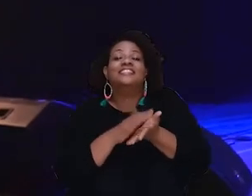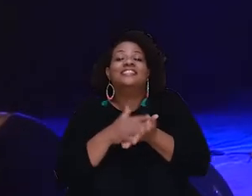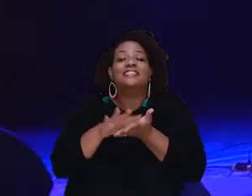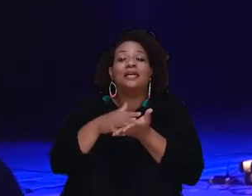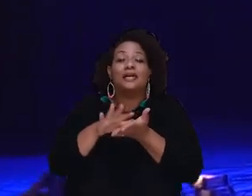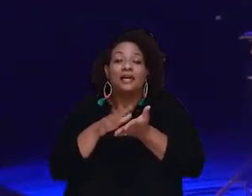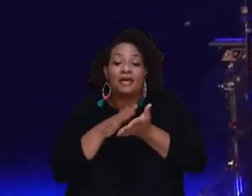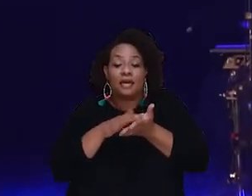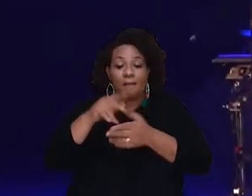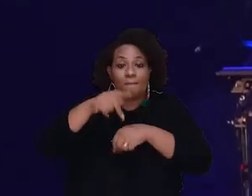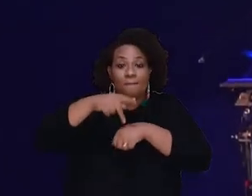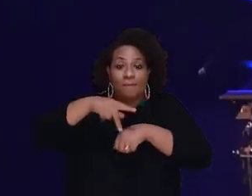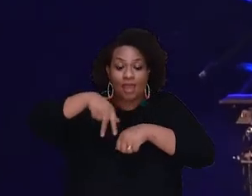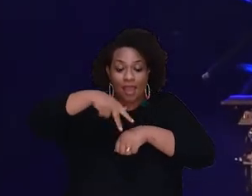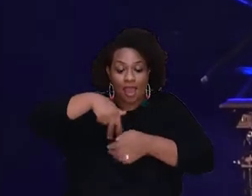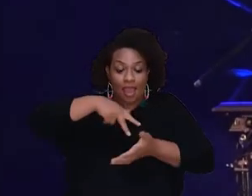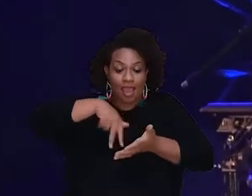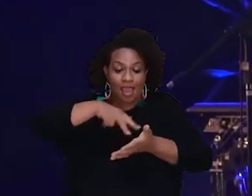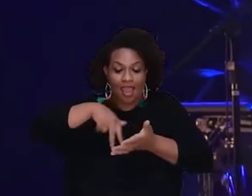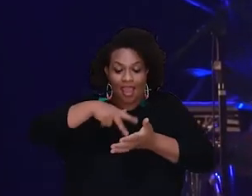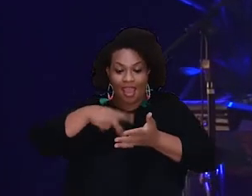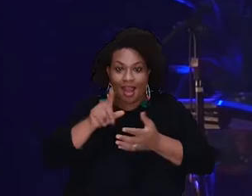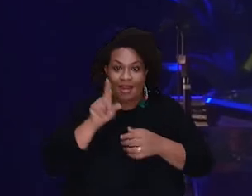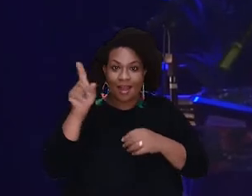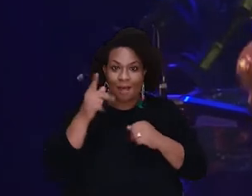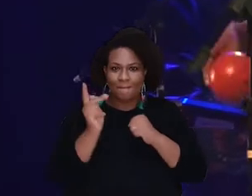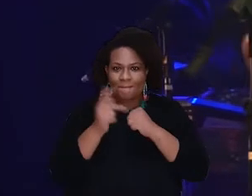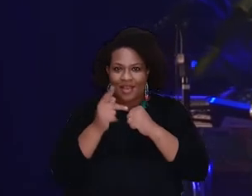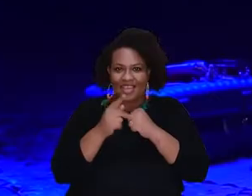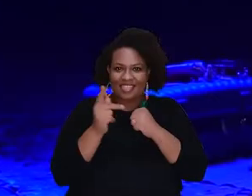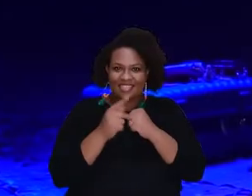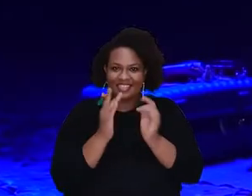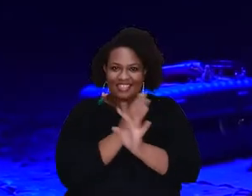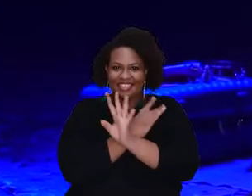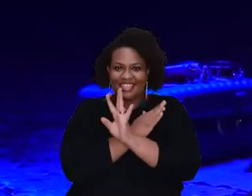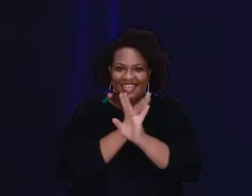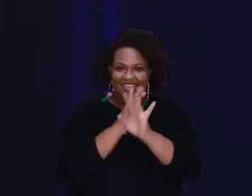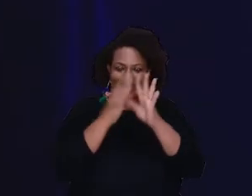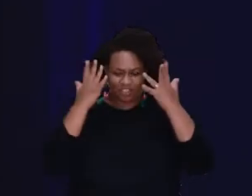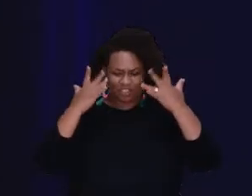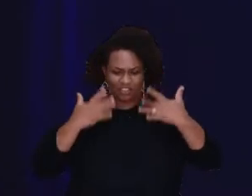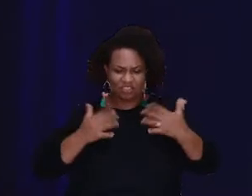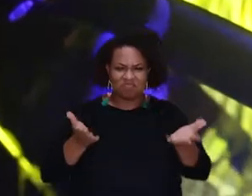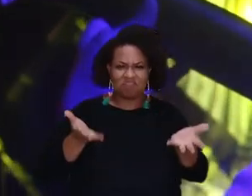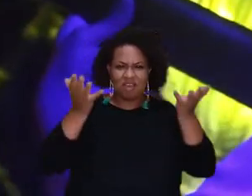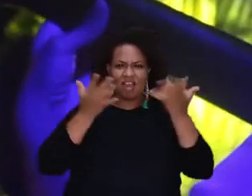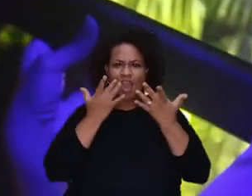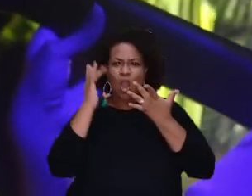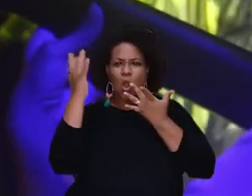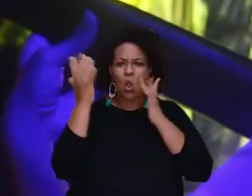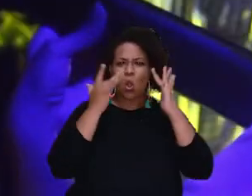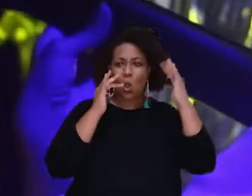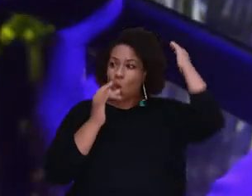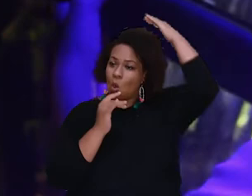lá sambar, por cima das pedras das águas doces de Petrolina. Vestida de ouro,